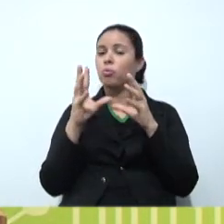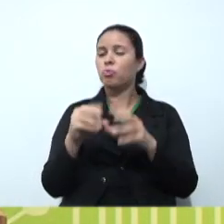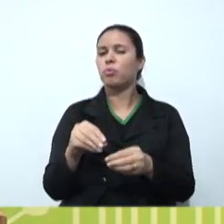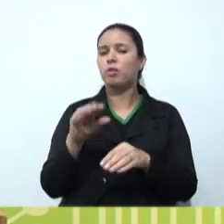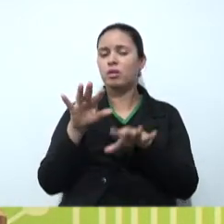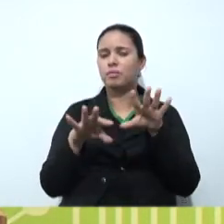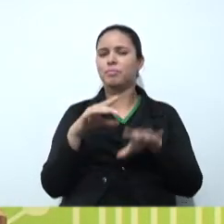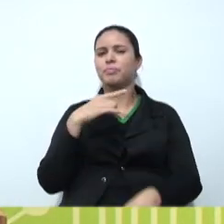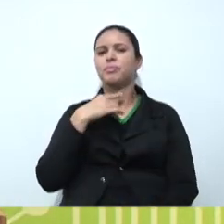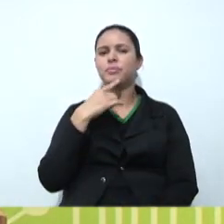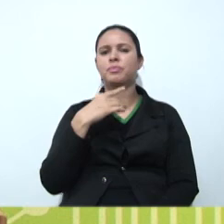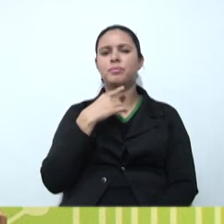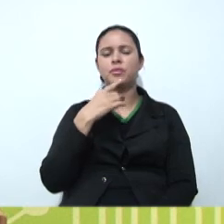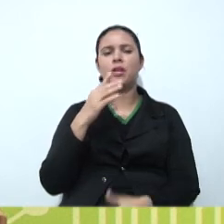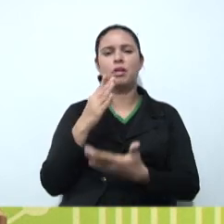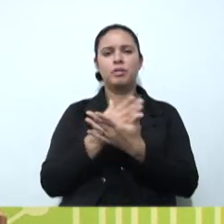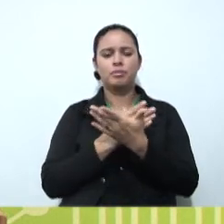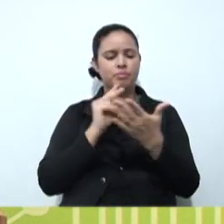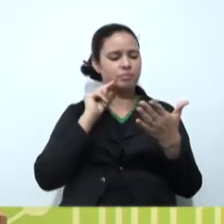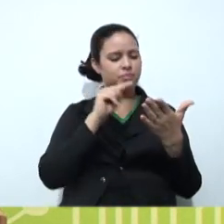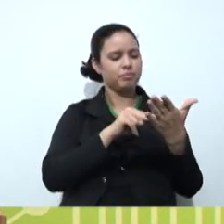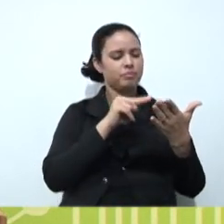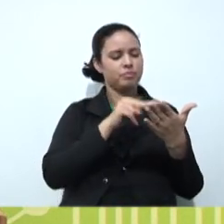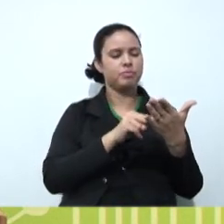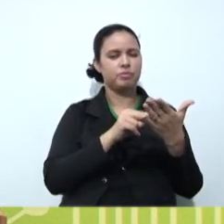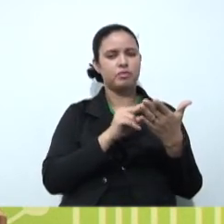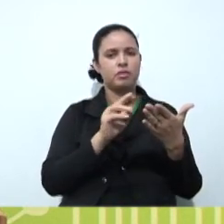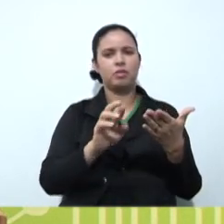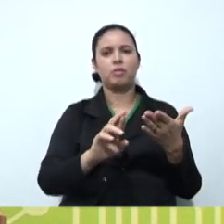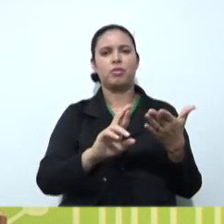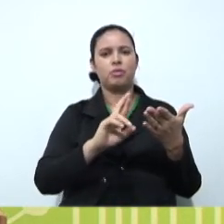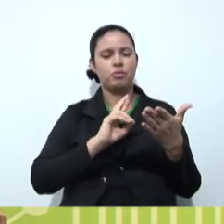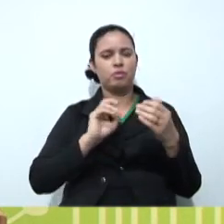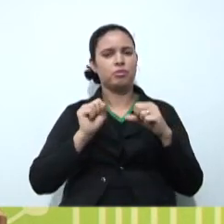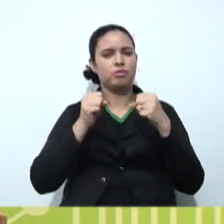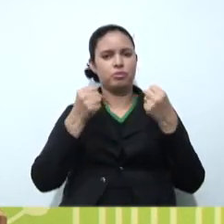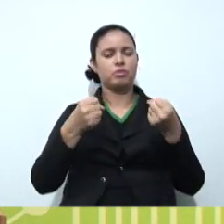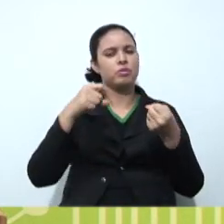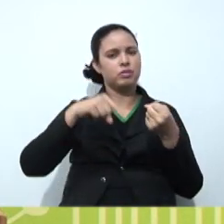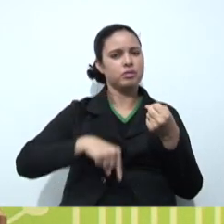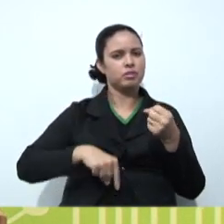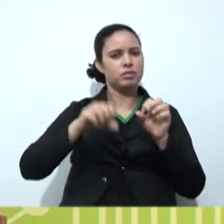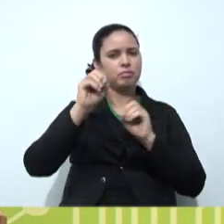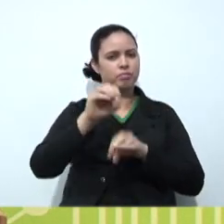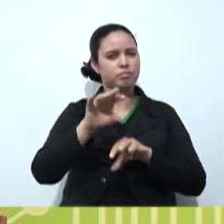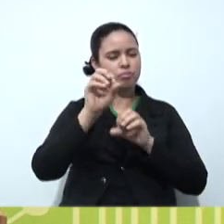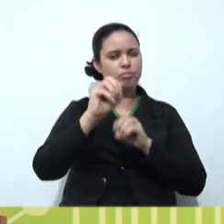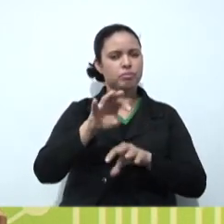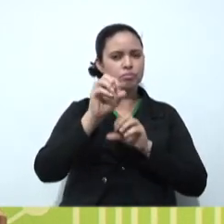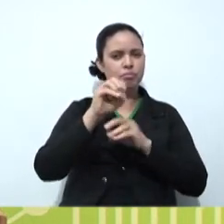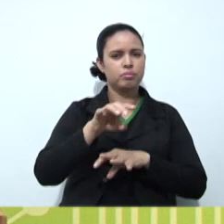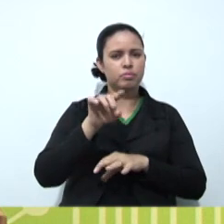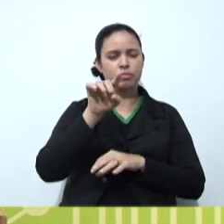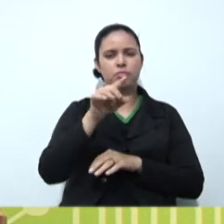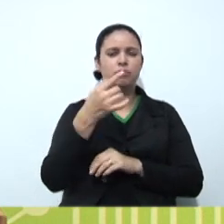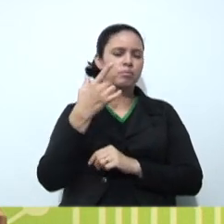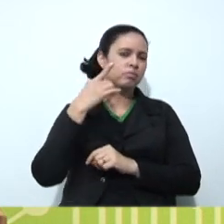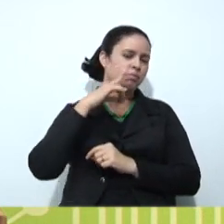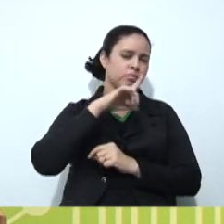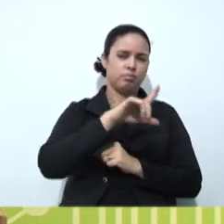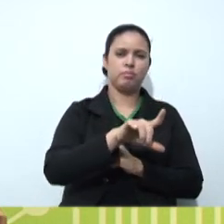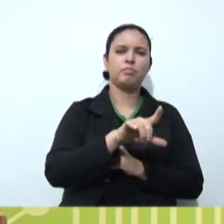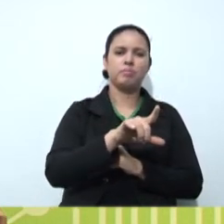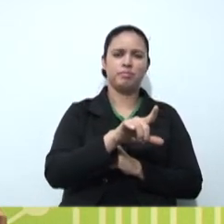professor? Mas a gente acompanha algumas fotos e vê o resultado do nosso esforço aqui em lhe passar conhecimento, em lhe passar